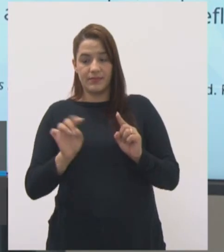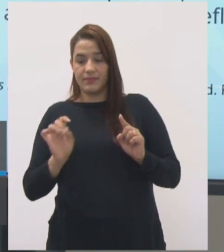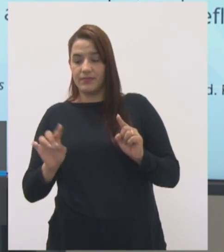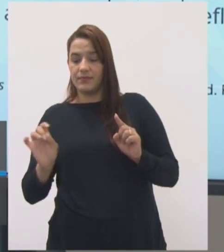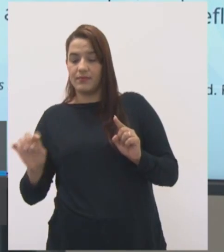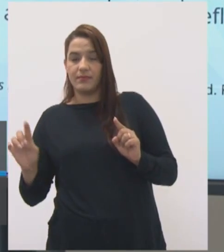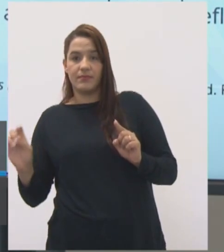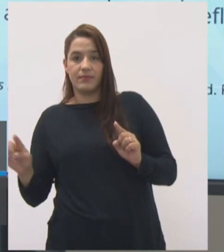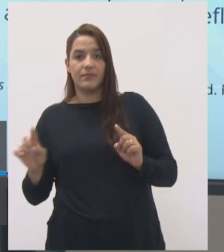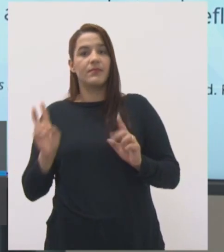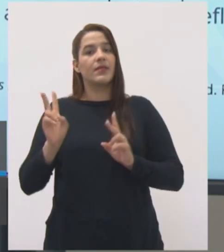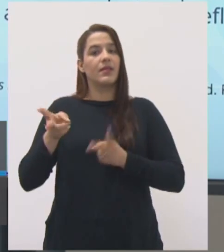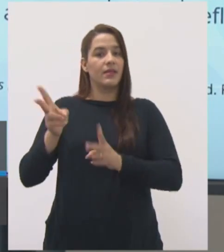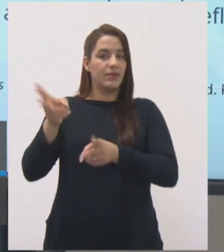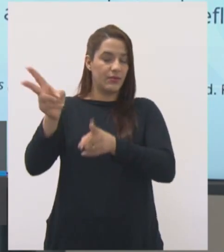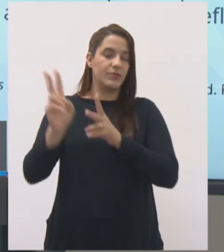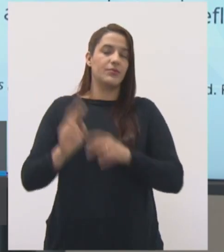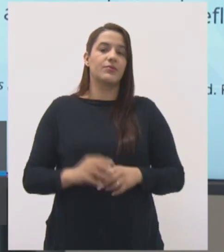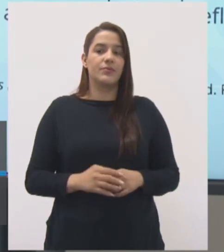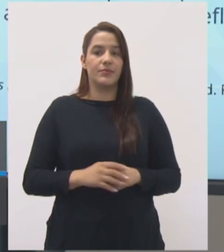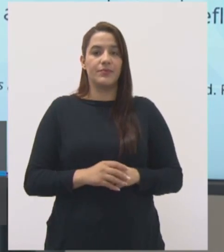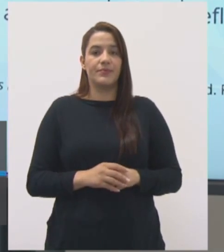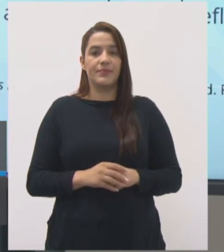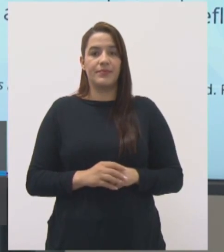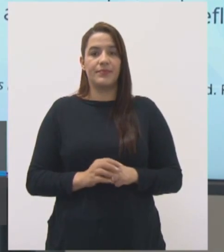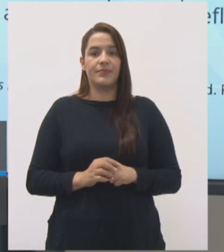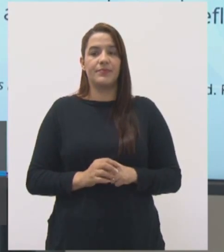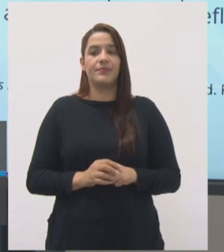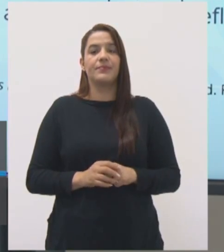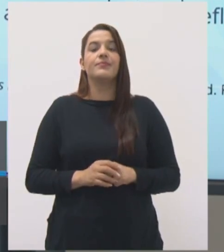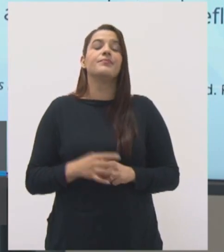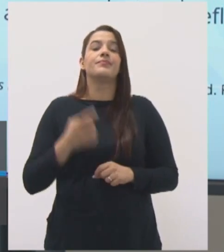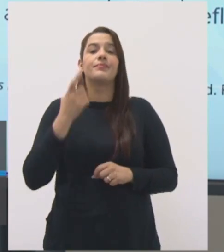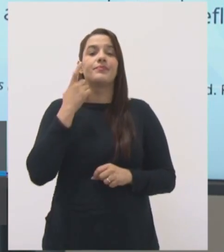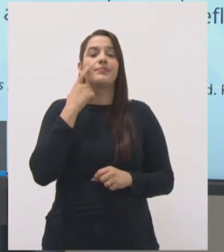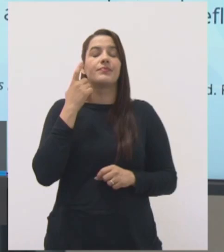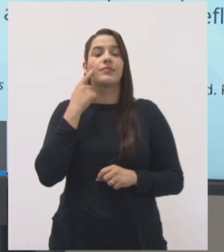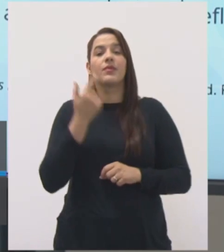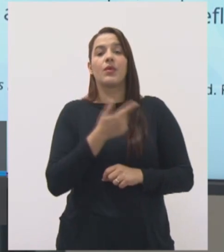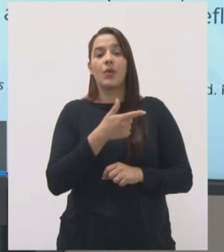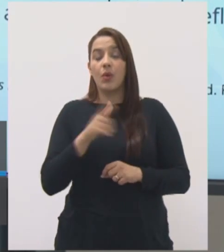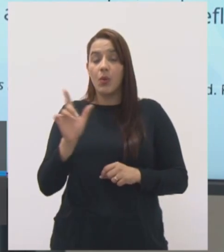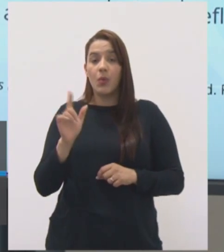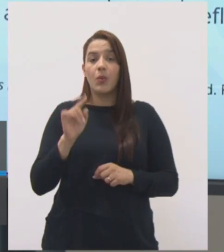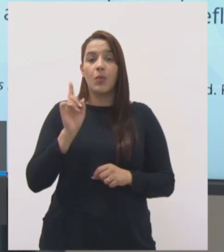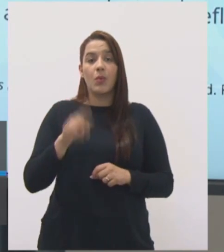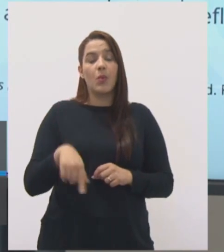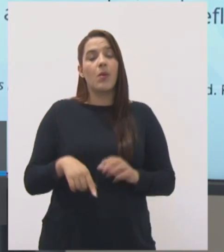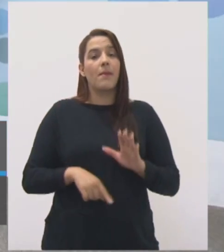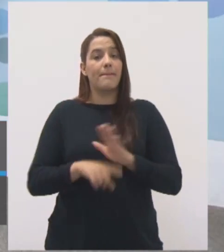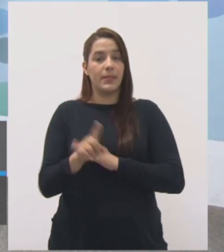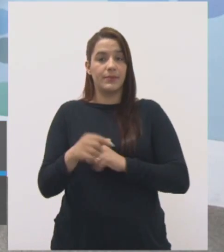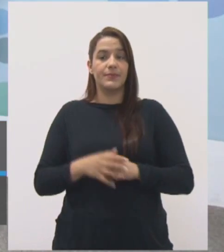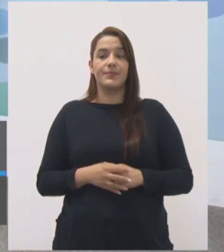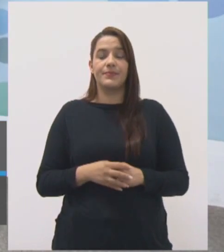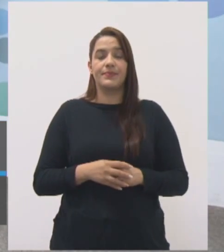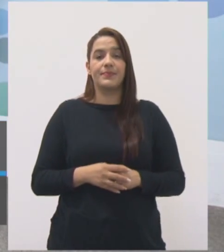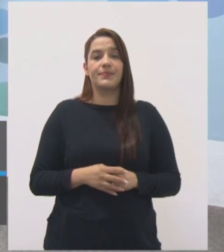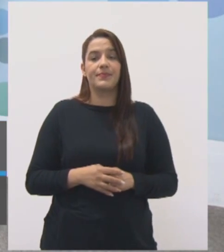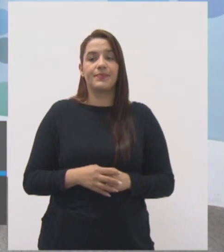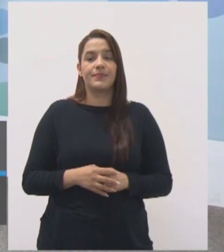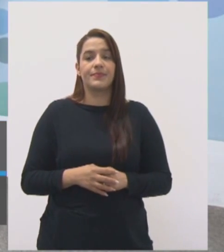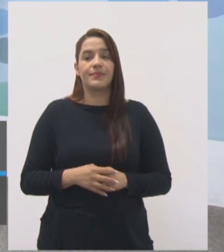texto continua ali, certo? Sim. Vamos ver qual será a questão em cima desse texto?